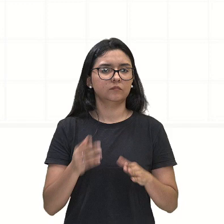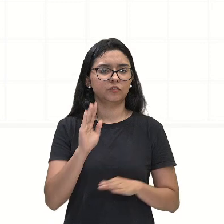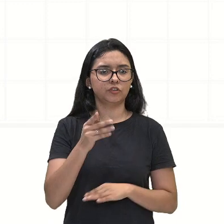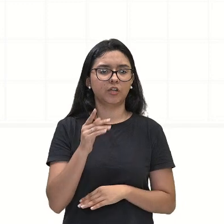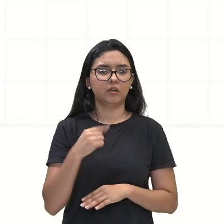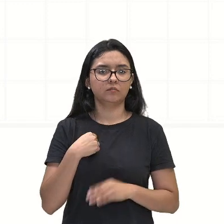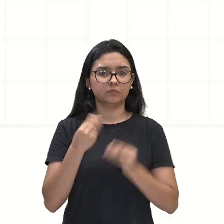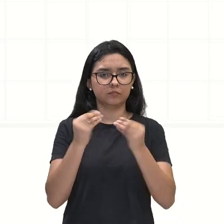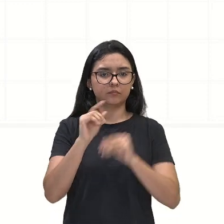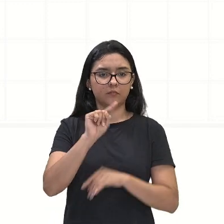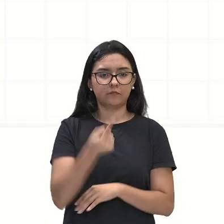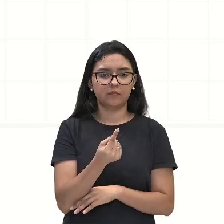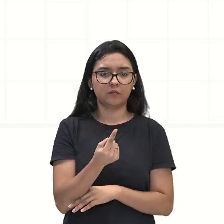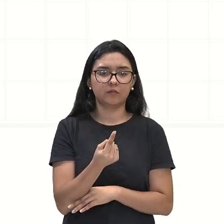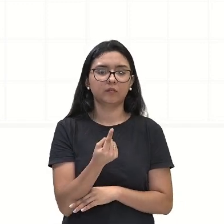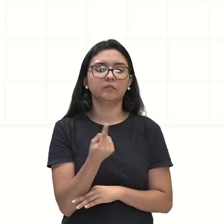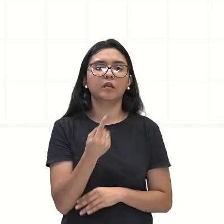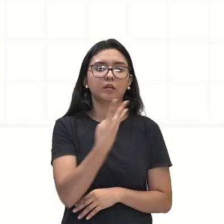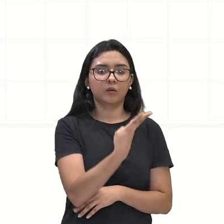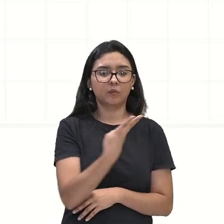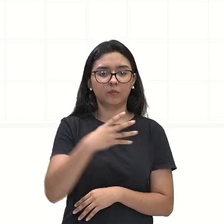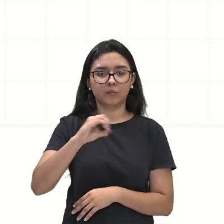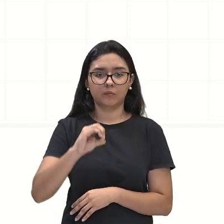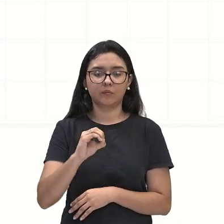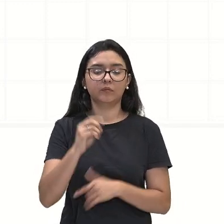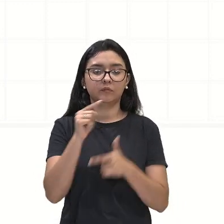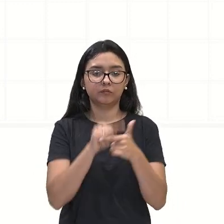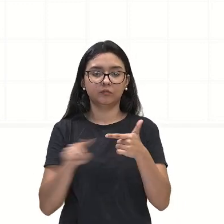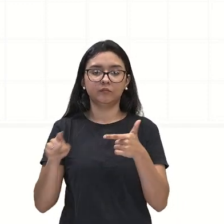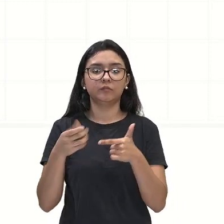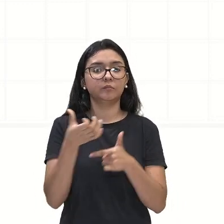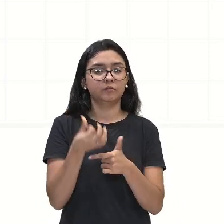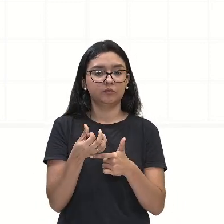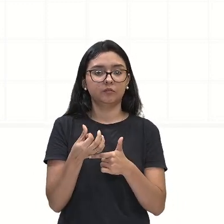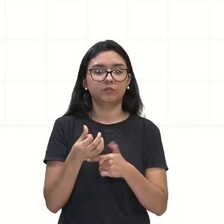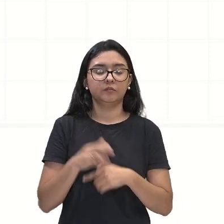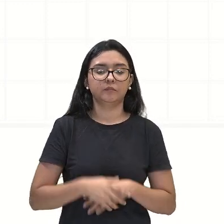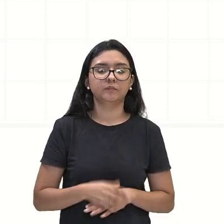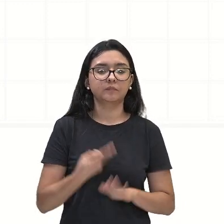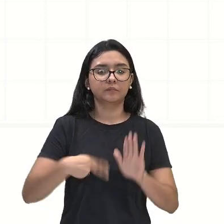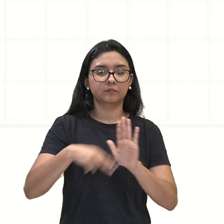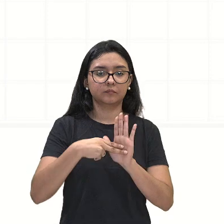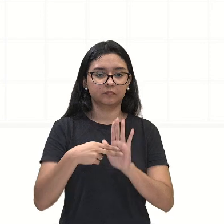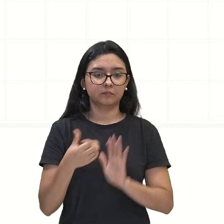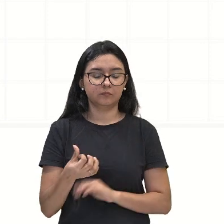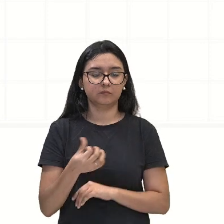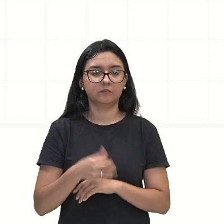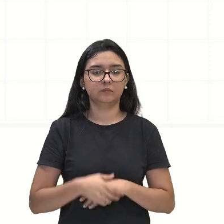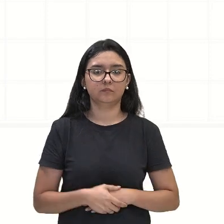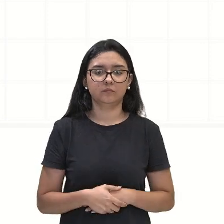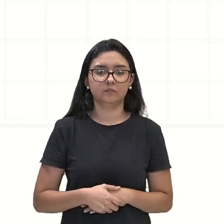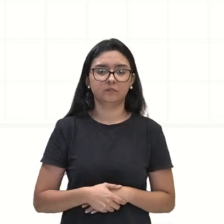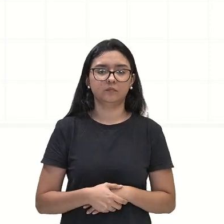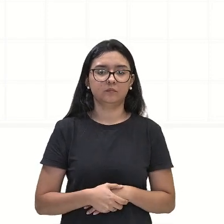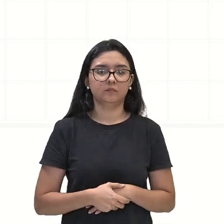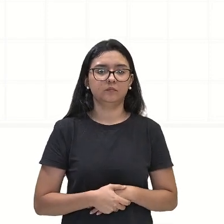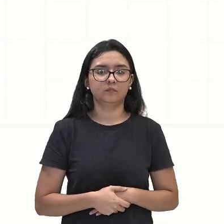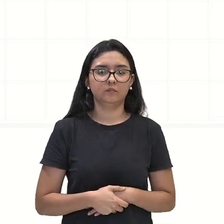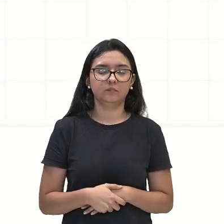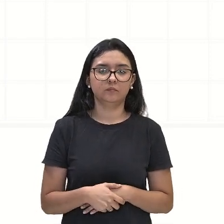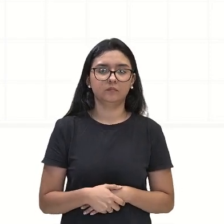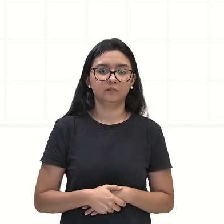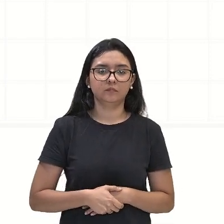vírgula, vou só acrescentar um 0. 40 dividido por 6 vai dar 6. Então, vai dar uma dízima aí